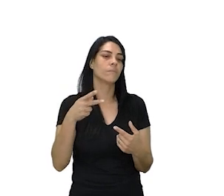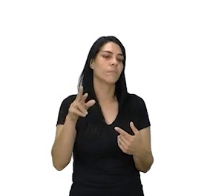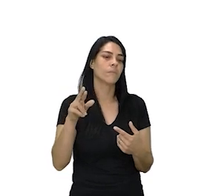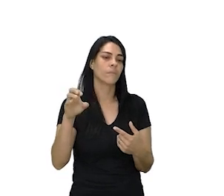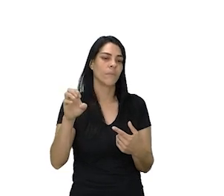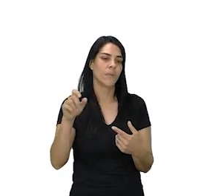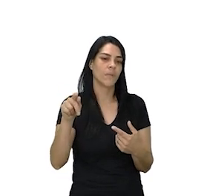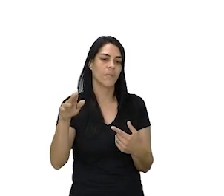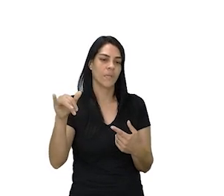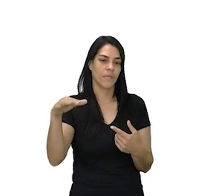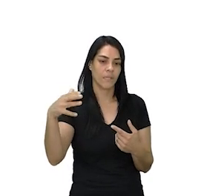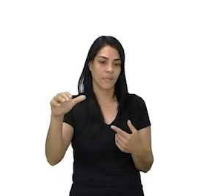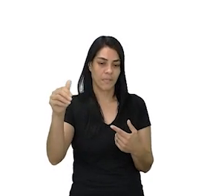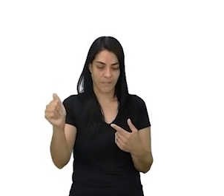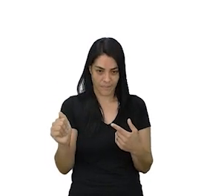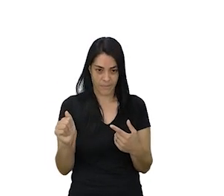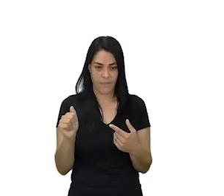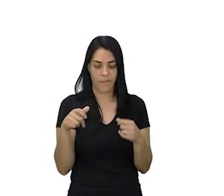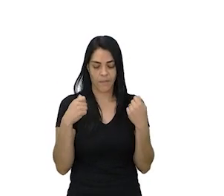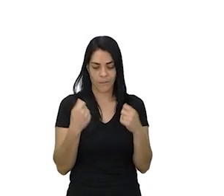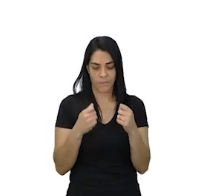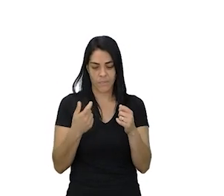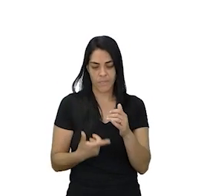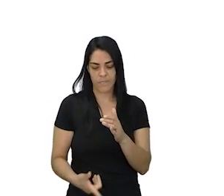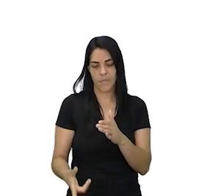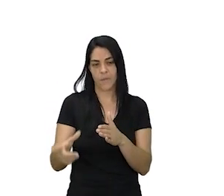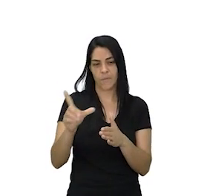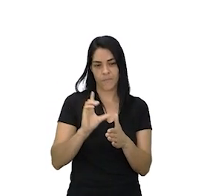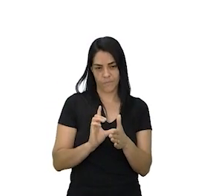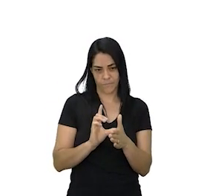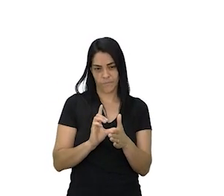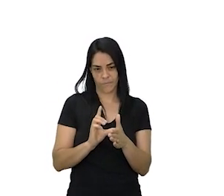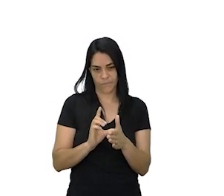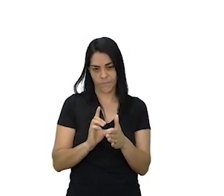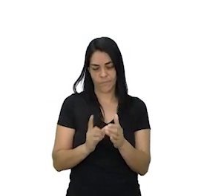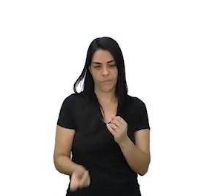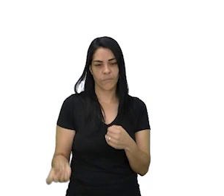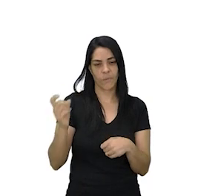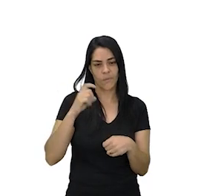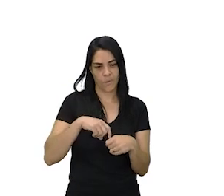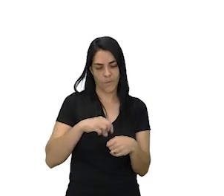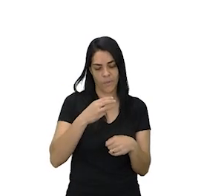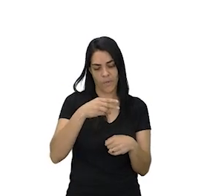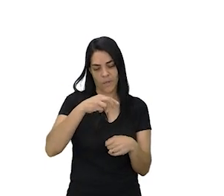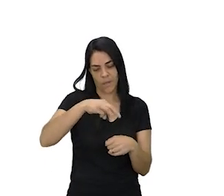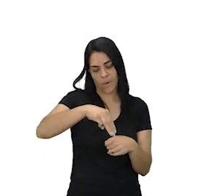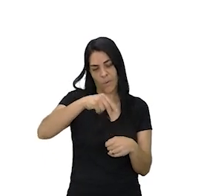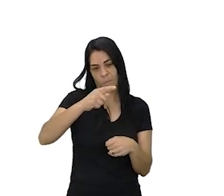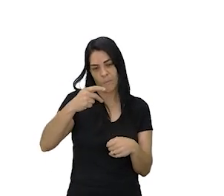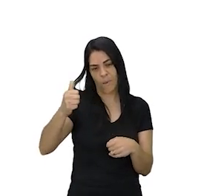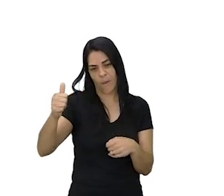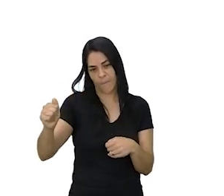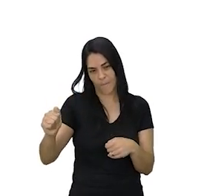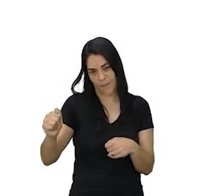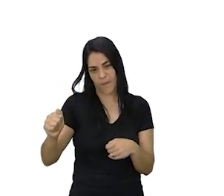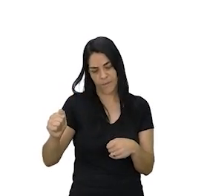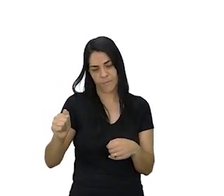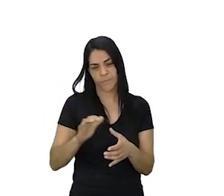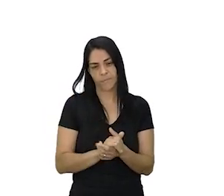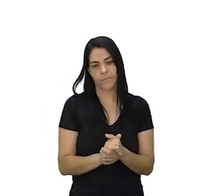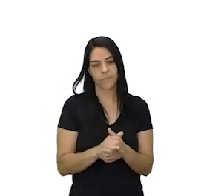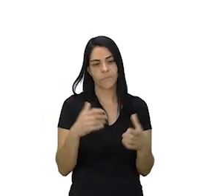mapa inicial, ou seja, o mapa que eu trouxe aqui para a gente levantar alguns indícios,